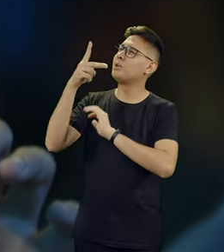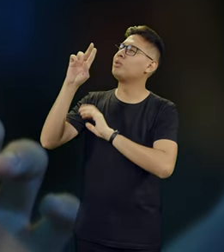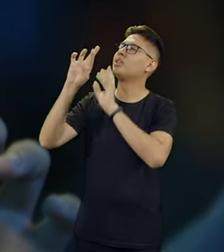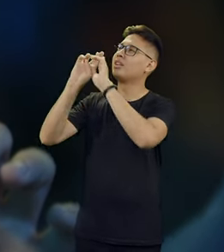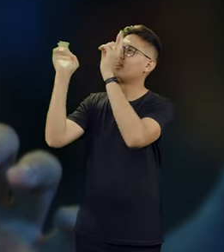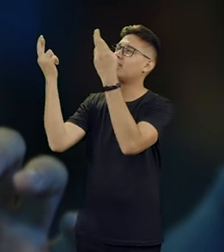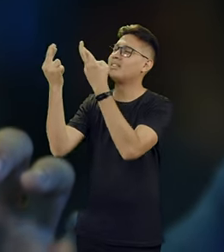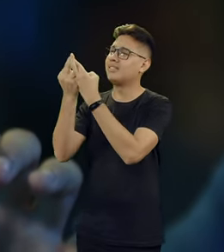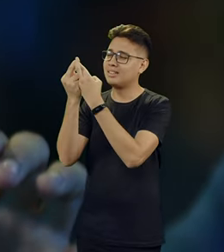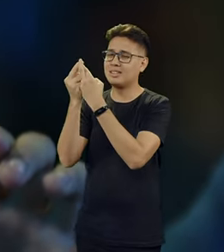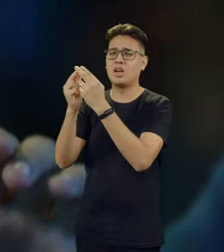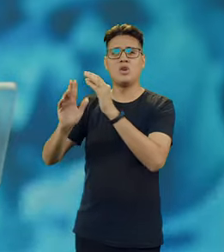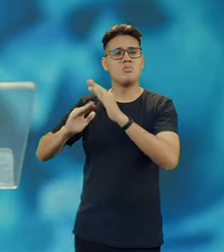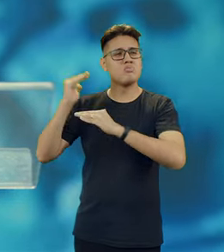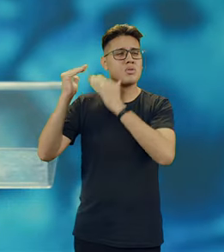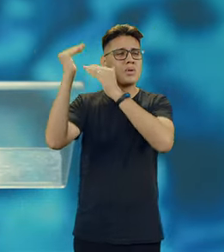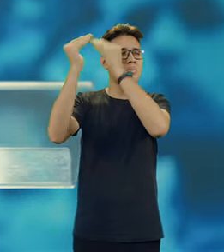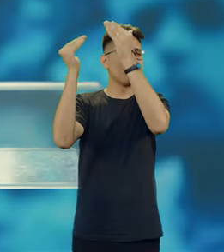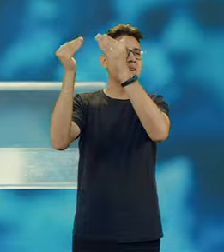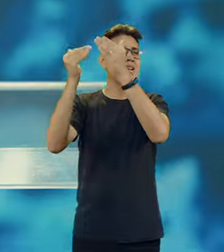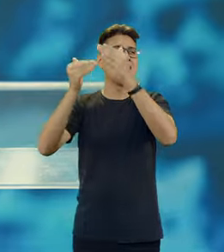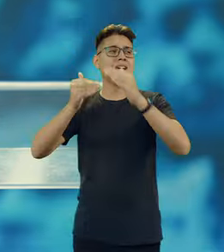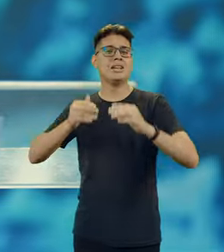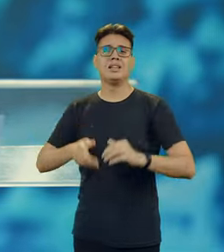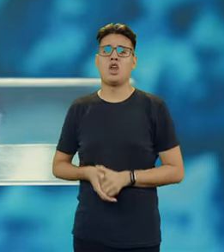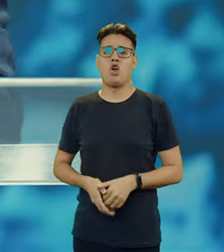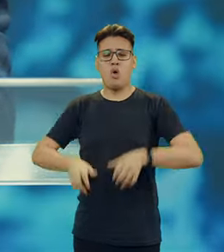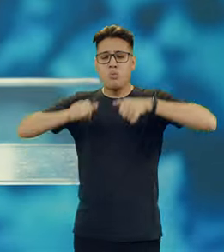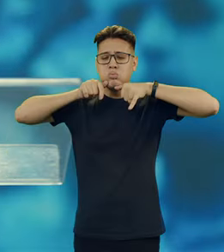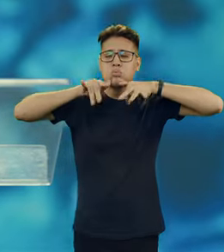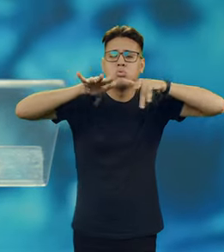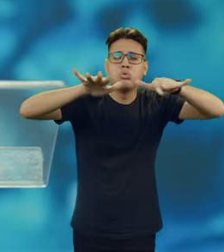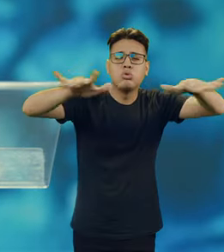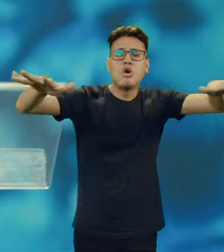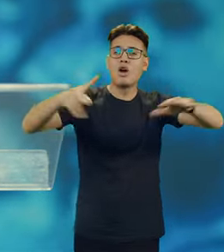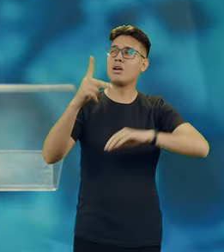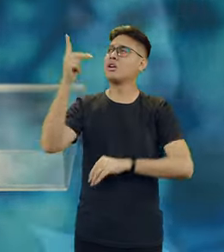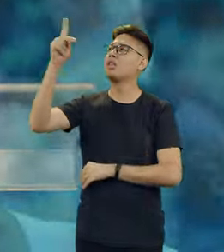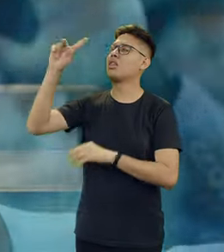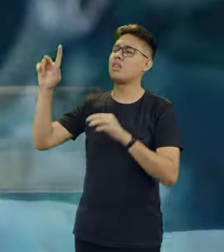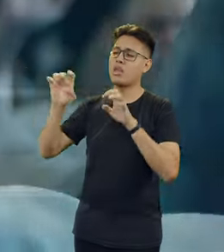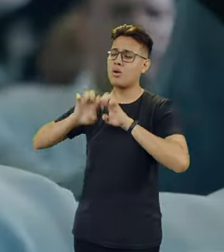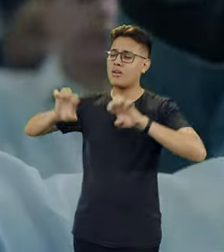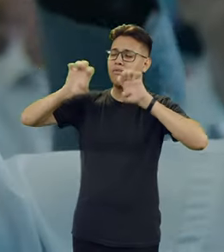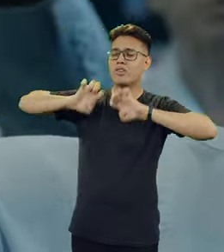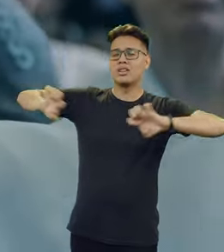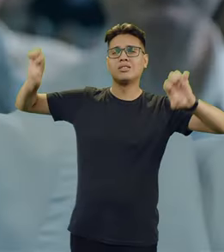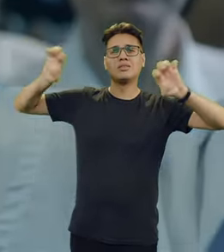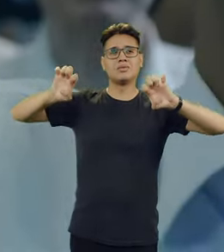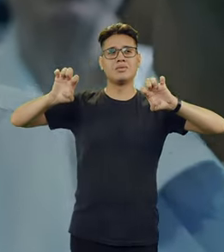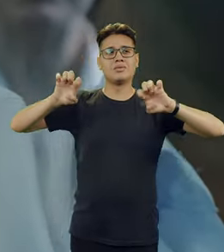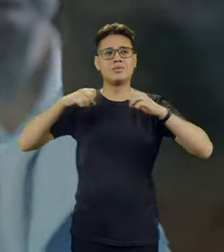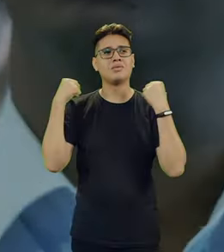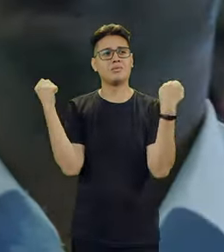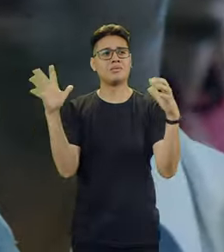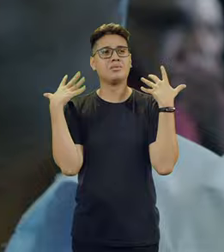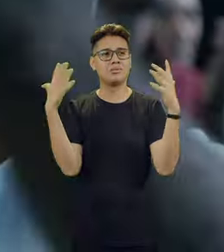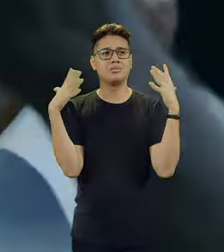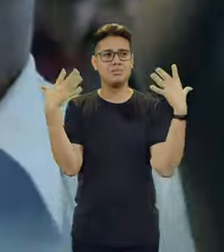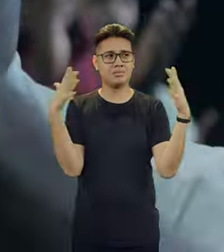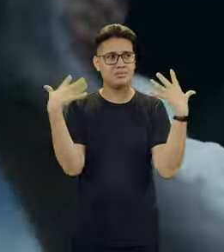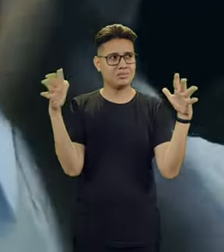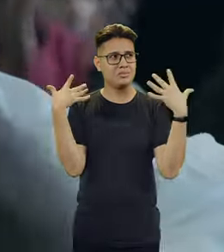para expandir a sua palavra. Me ajuda, Deus. Pode dar aplausos,